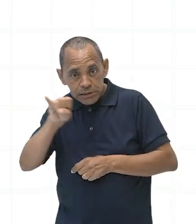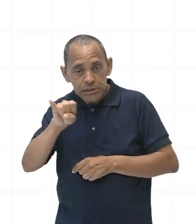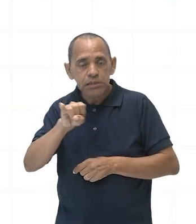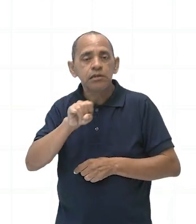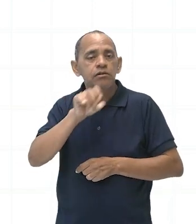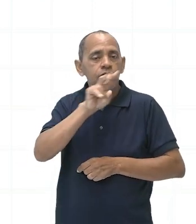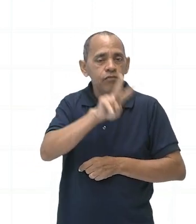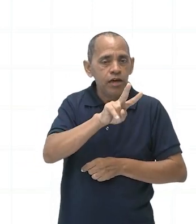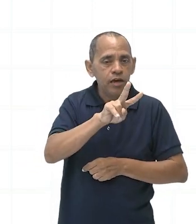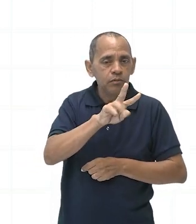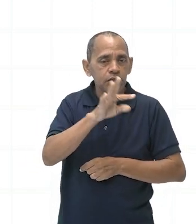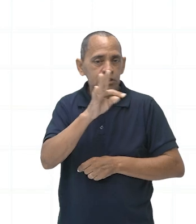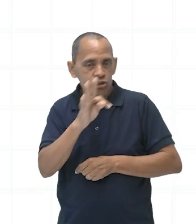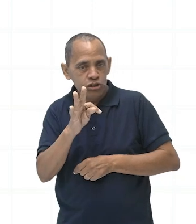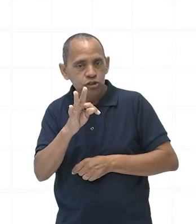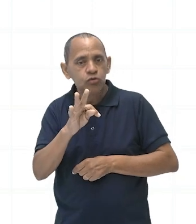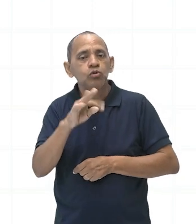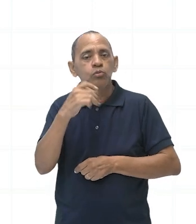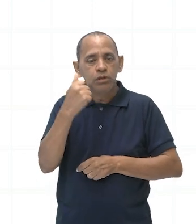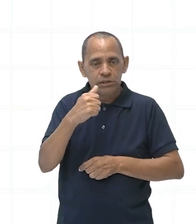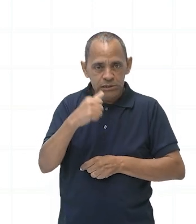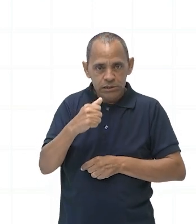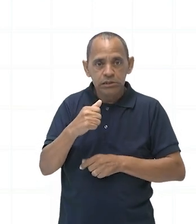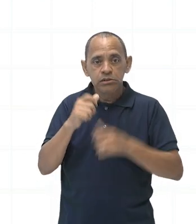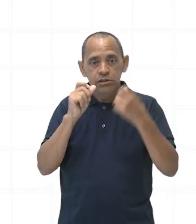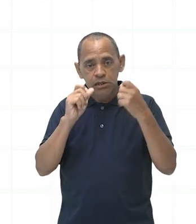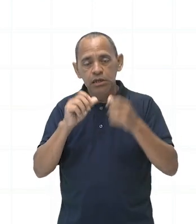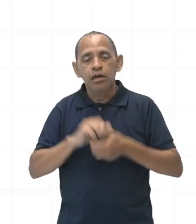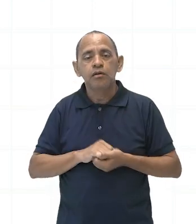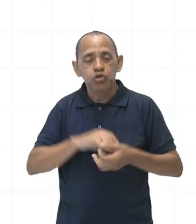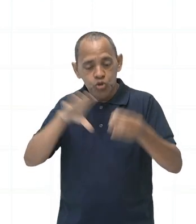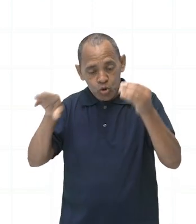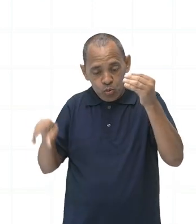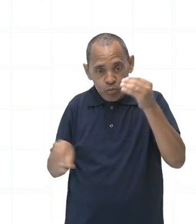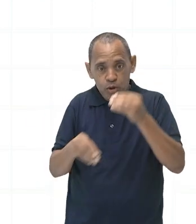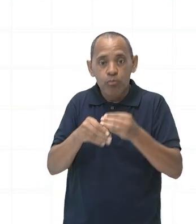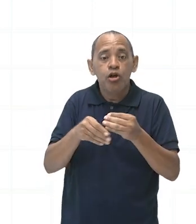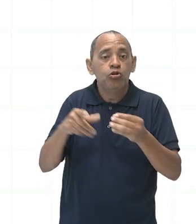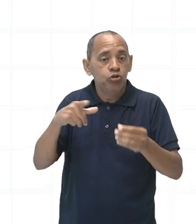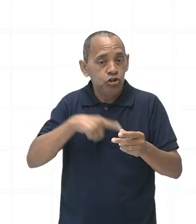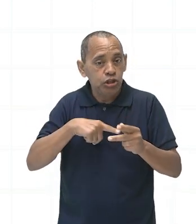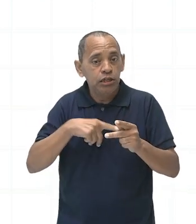de um complemento com preposição,